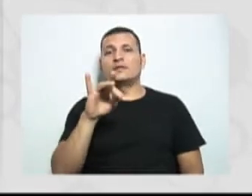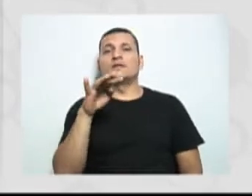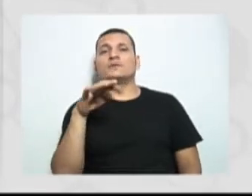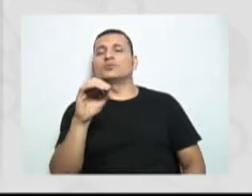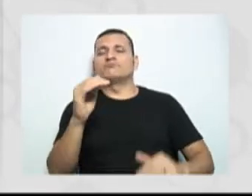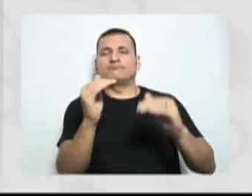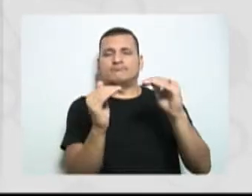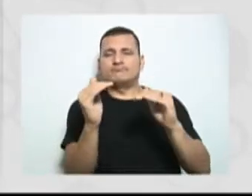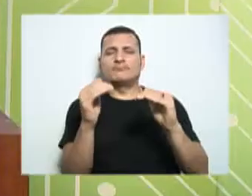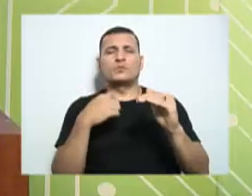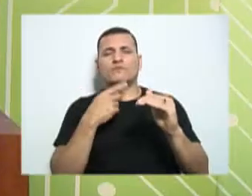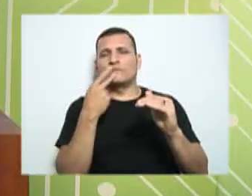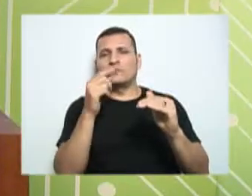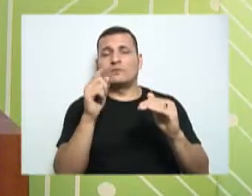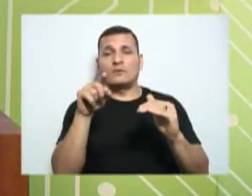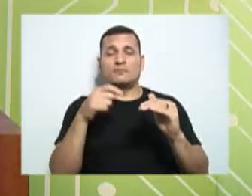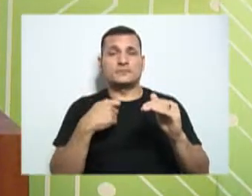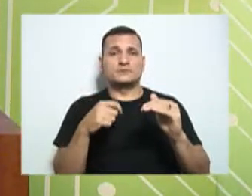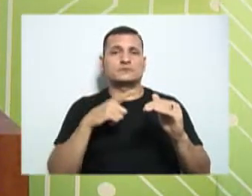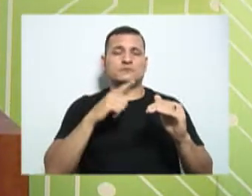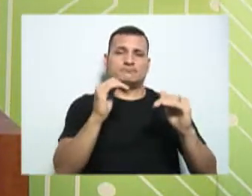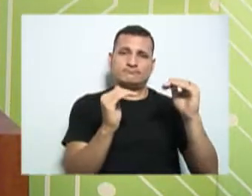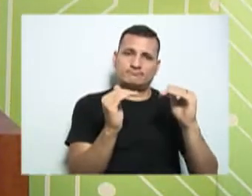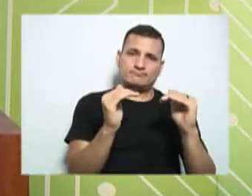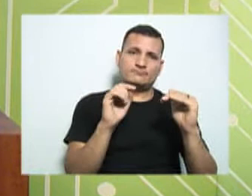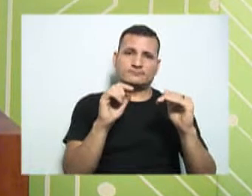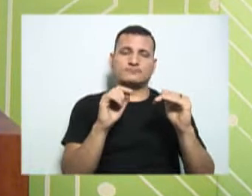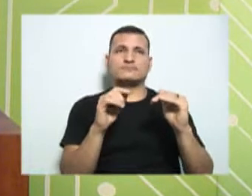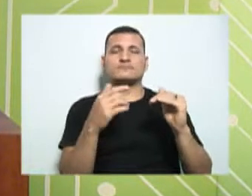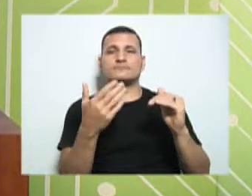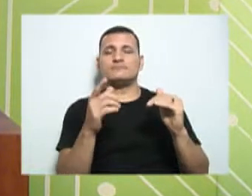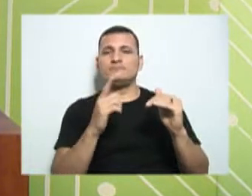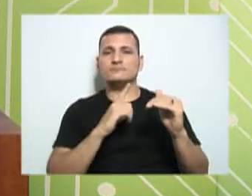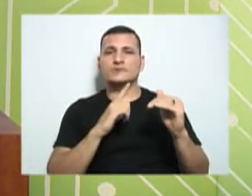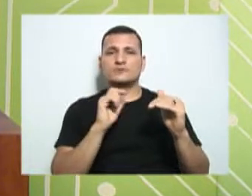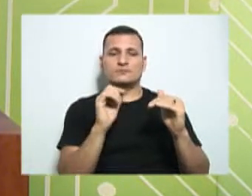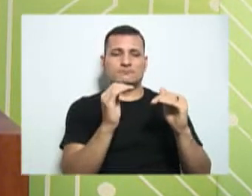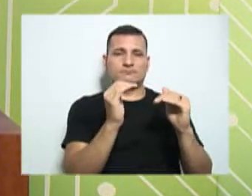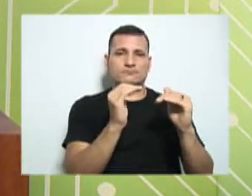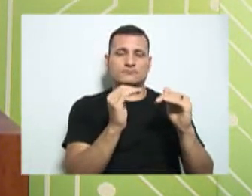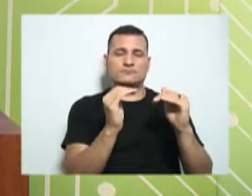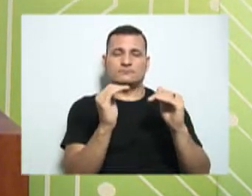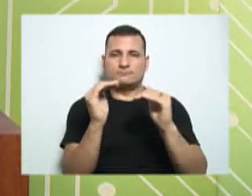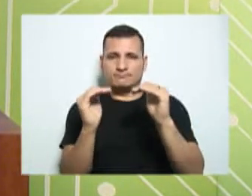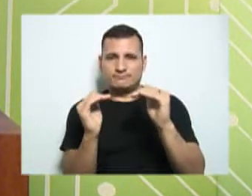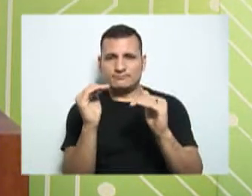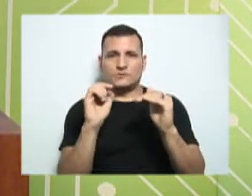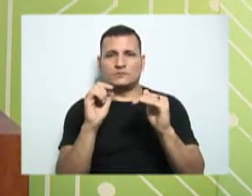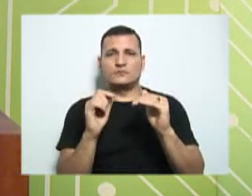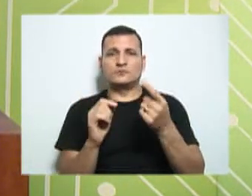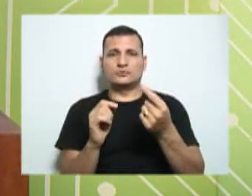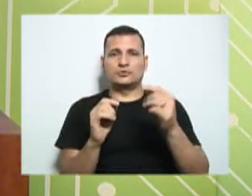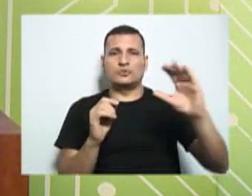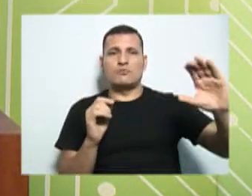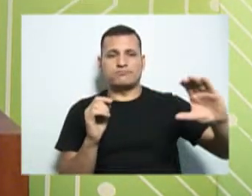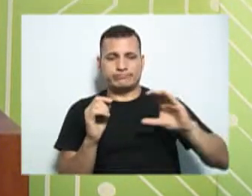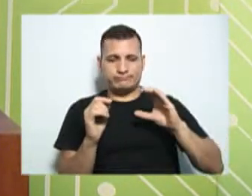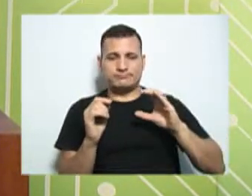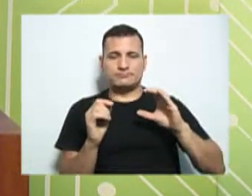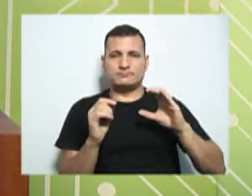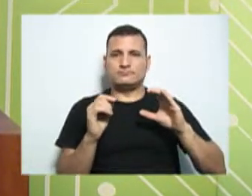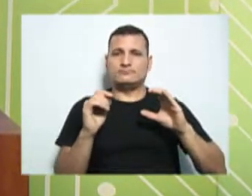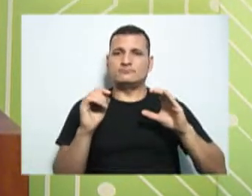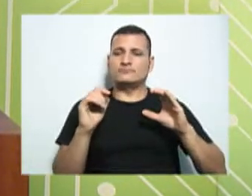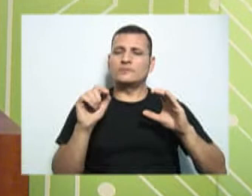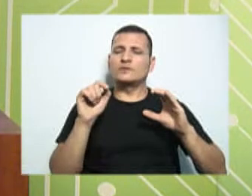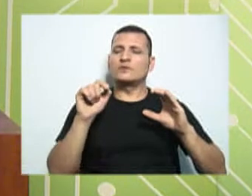um equilíbrio. Eu tenho a minha receita, tenho a minha despesa, certo? Eu não posso ter nem lucro nem prejuízo. Eu